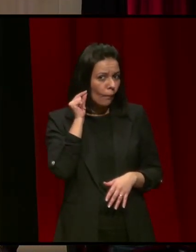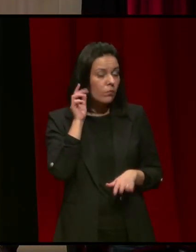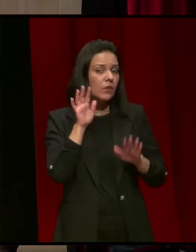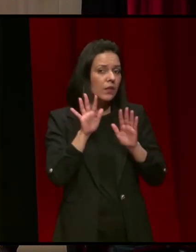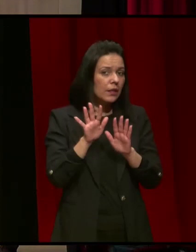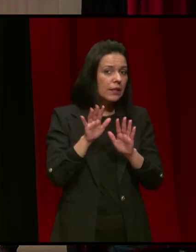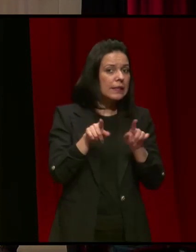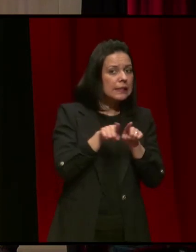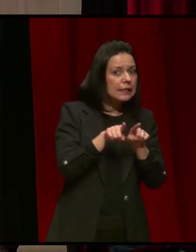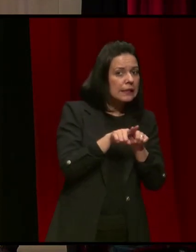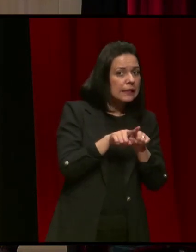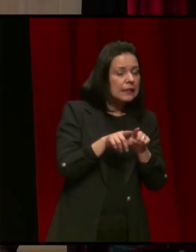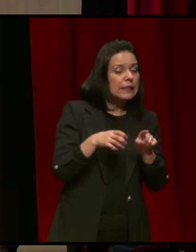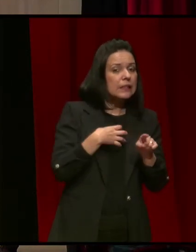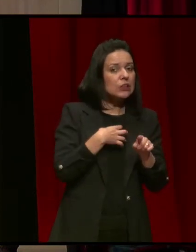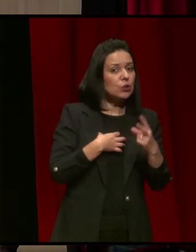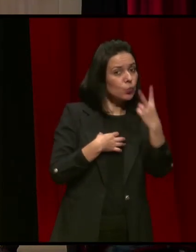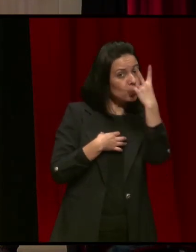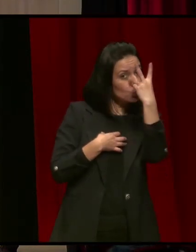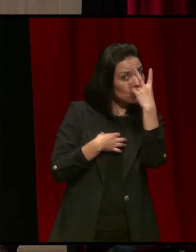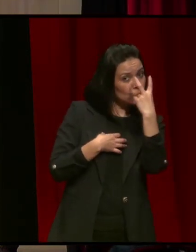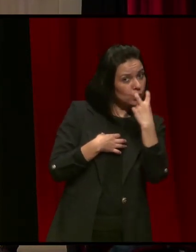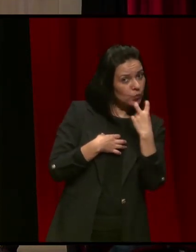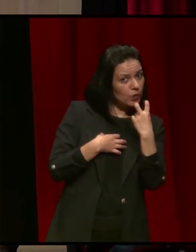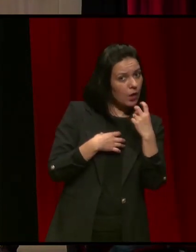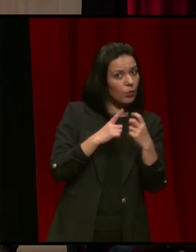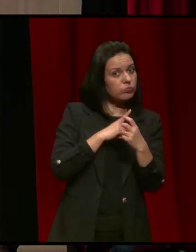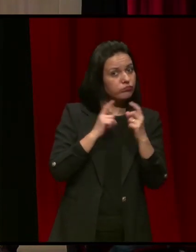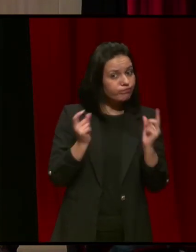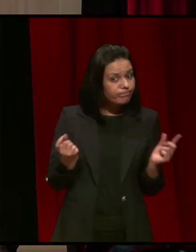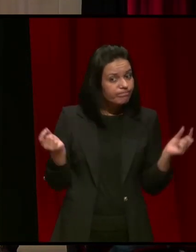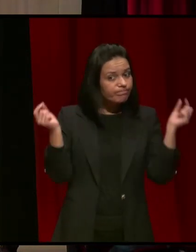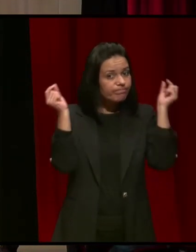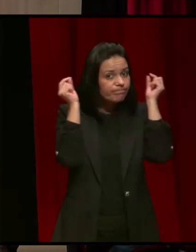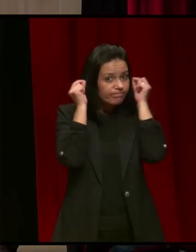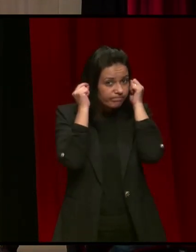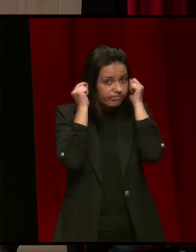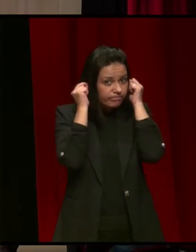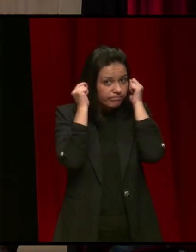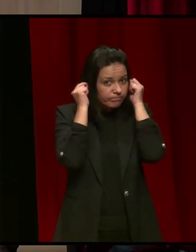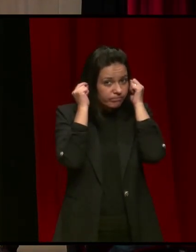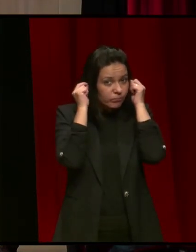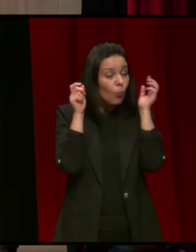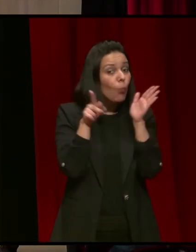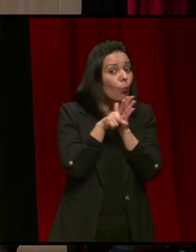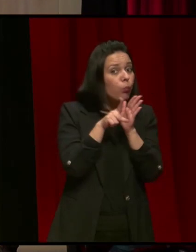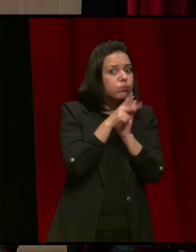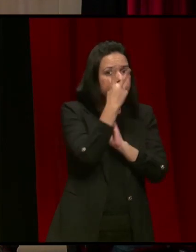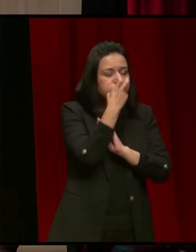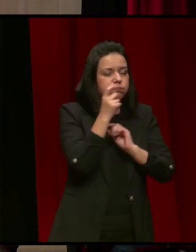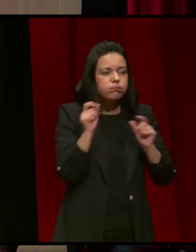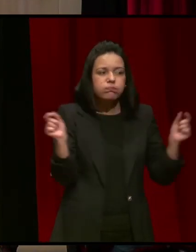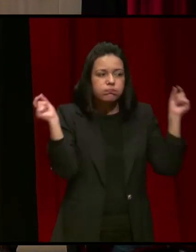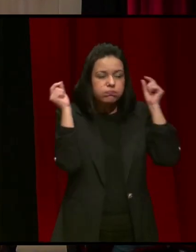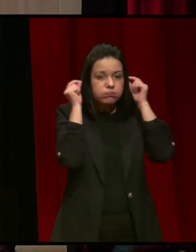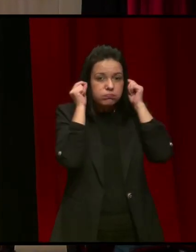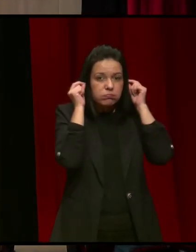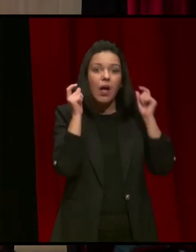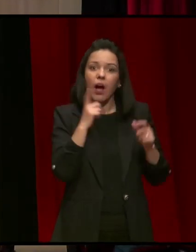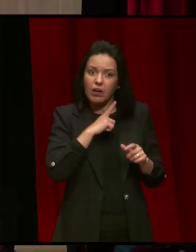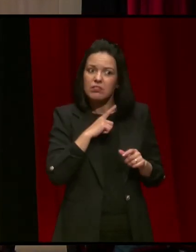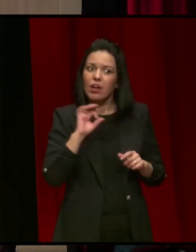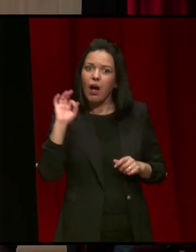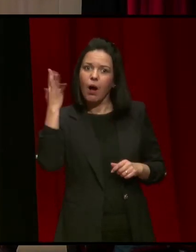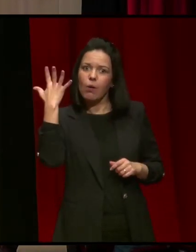um cego pode usar aquele aparelho para ouvir tudo o que está se passando na igreja, porque ele coloca aquele fone no ouvido e ele sabe o que